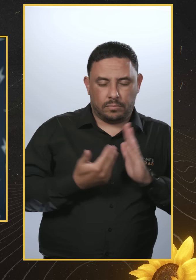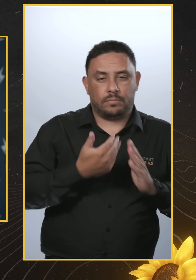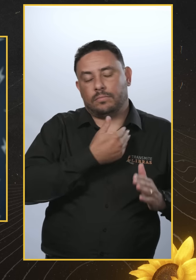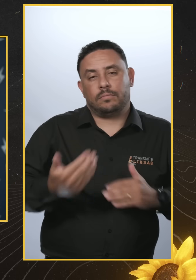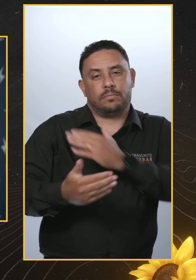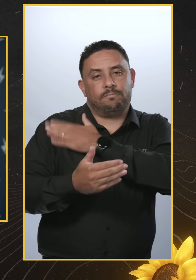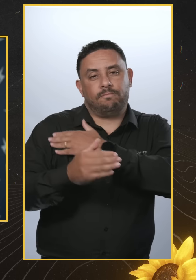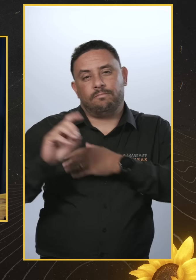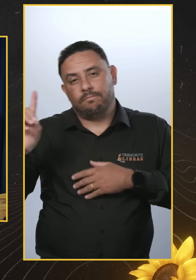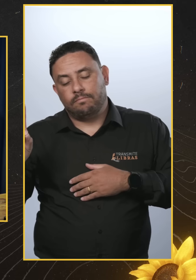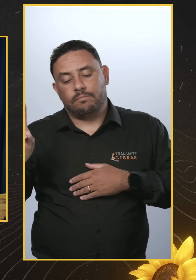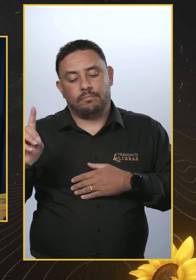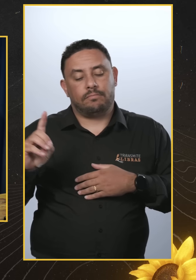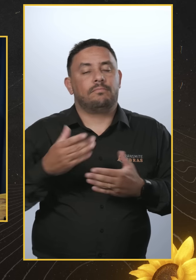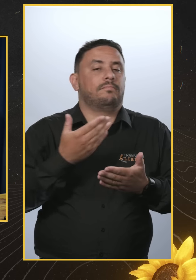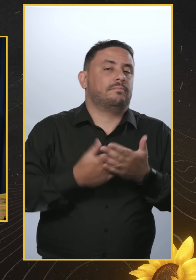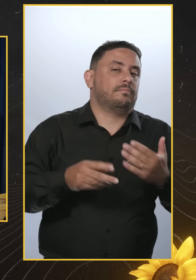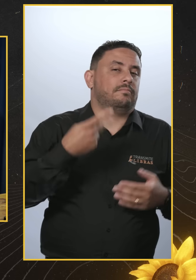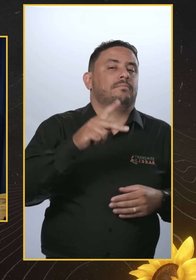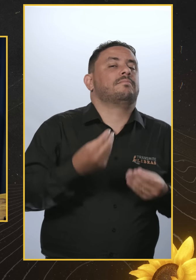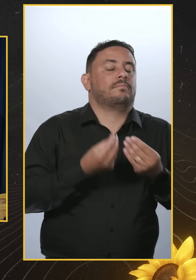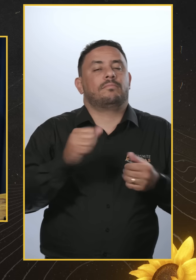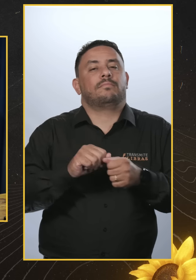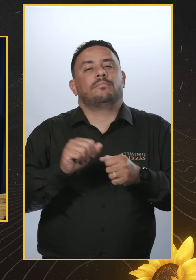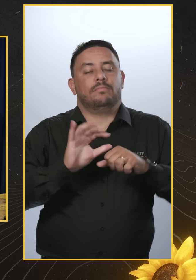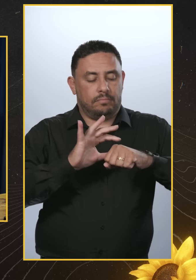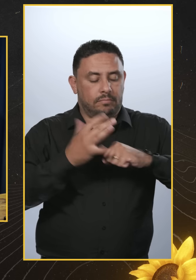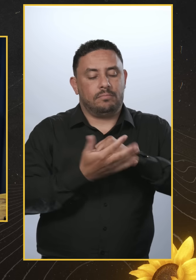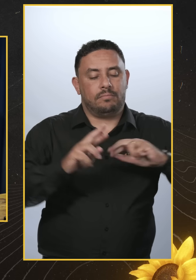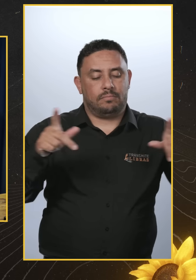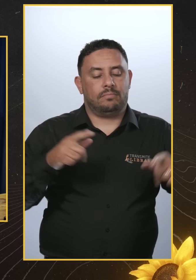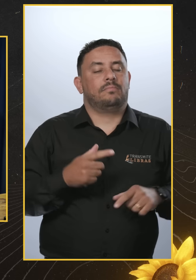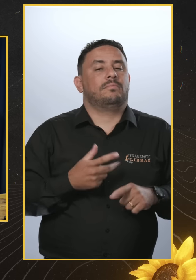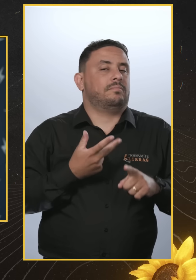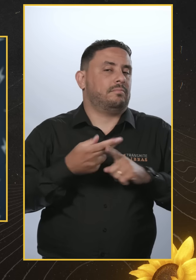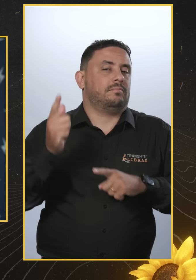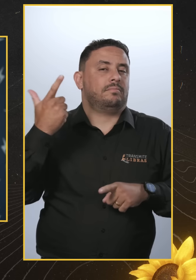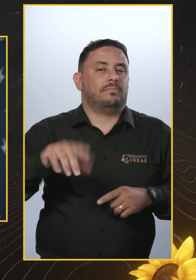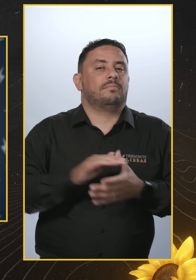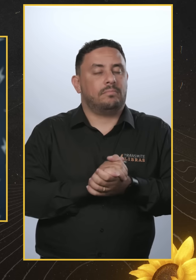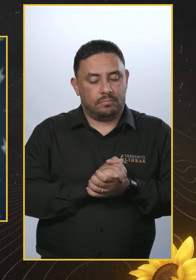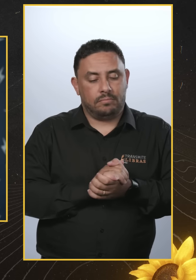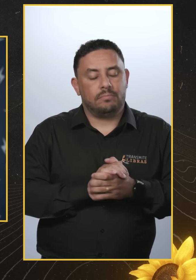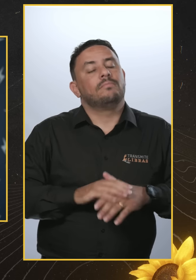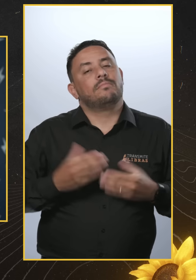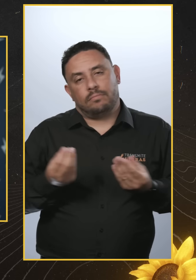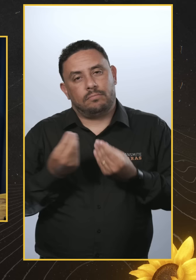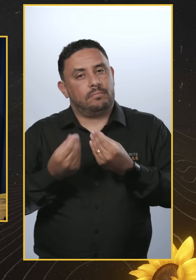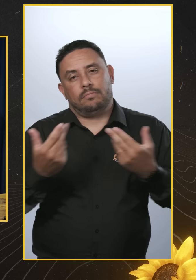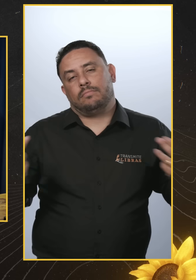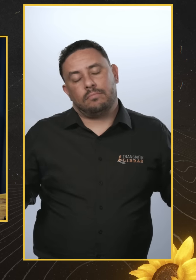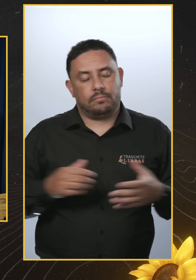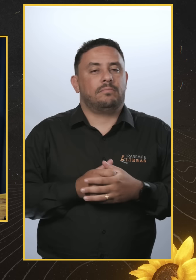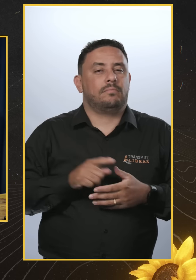priori mund o bolsonaro perdeu para ele mesmo se ele tivesse lidado com a com a pandemia diferente ele tinha sido reeleito por exemplo eu também acredito não só esse mas outras coisas